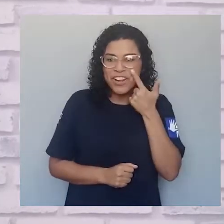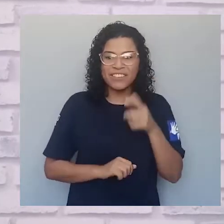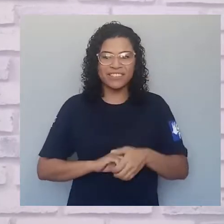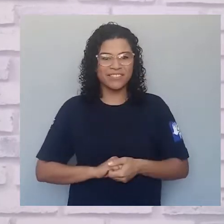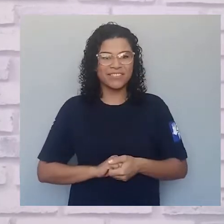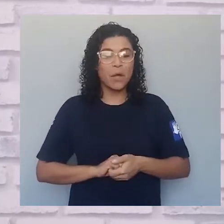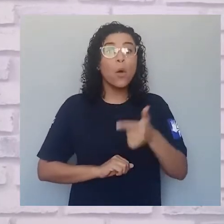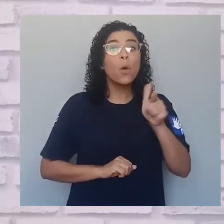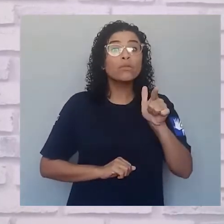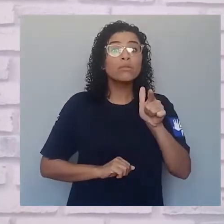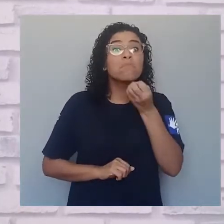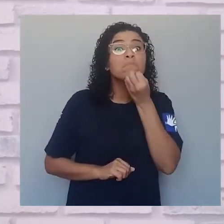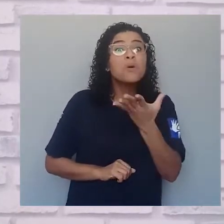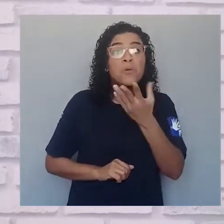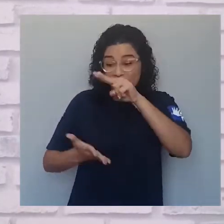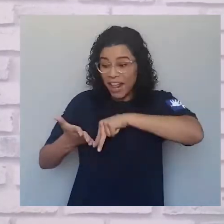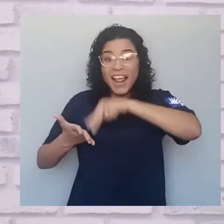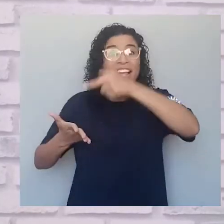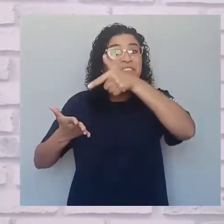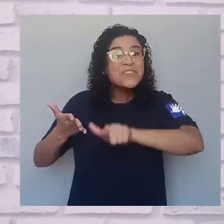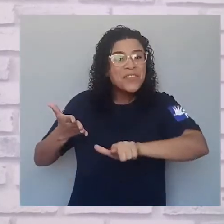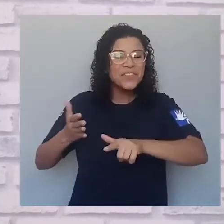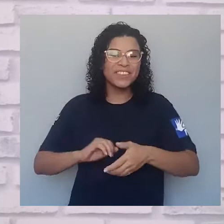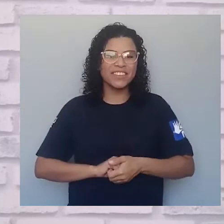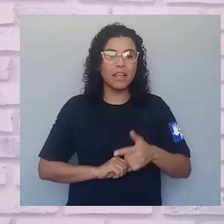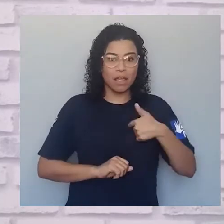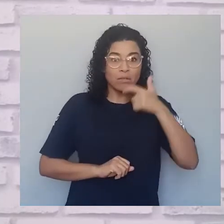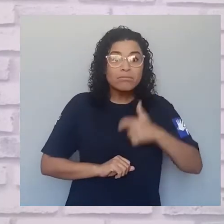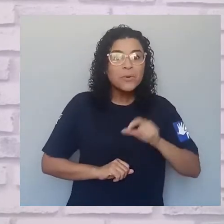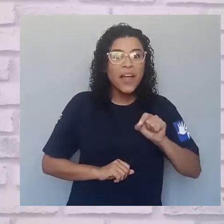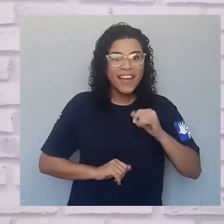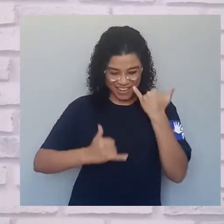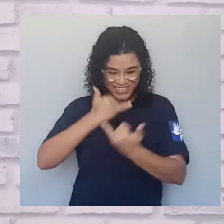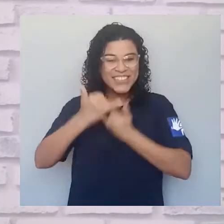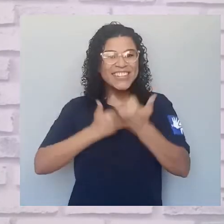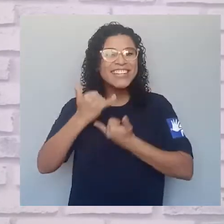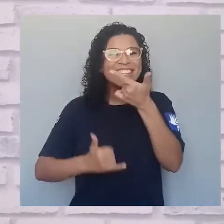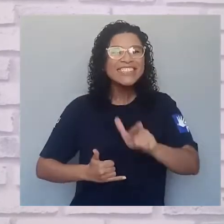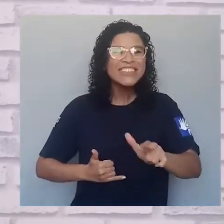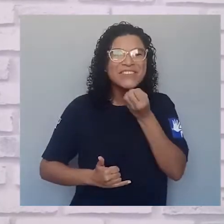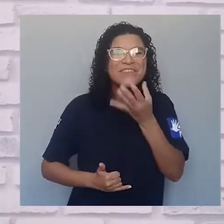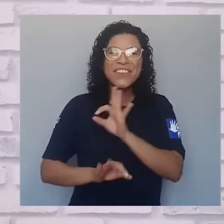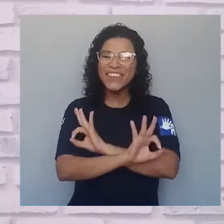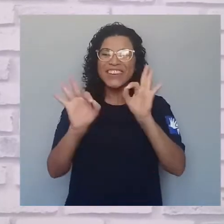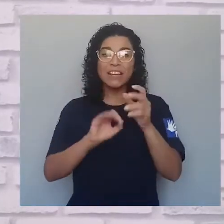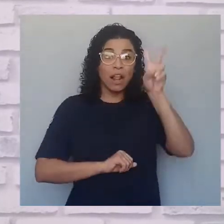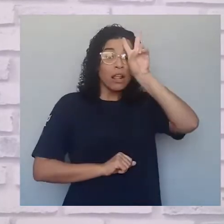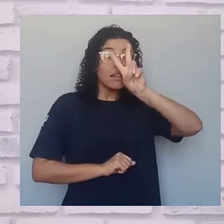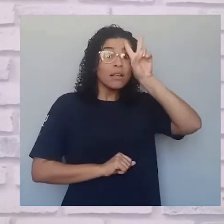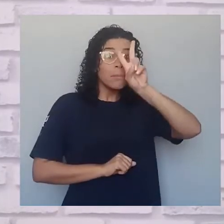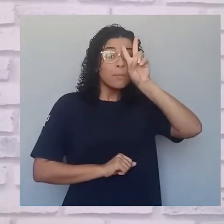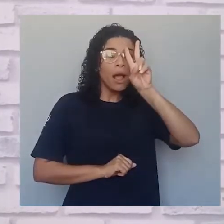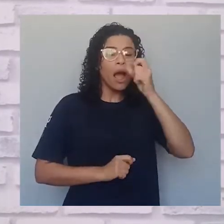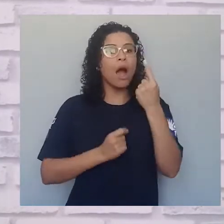vale a pena ler de novo. E sabe o que eu digo? Vale a pena brincar de novo. Vamos relembrar